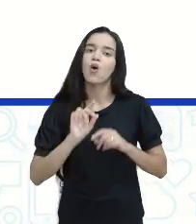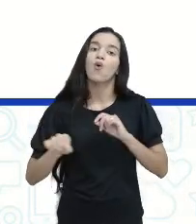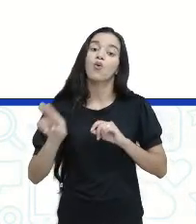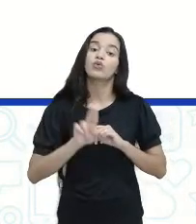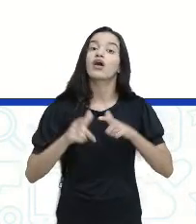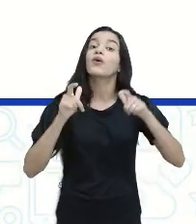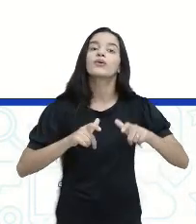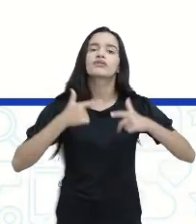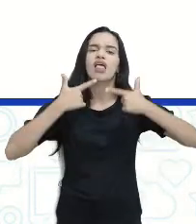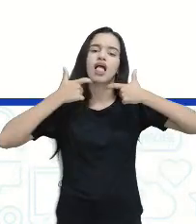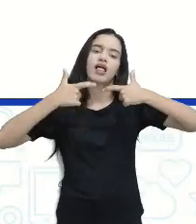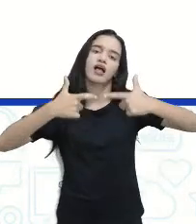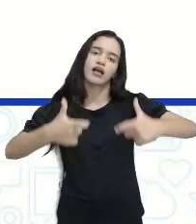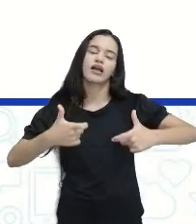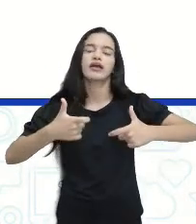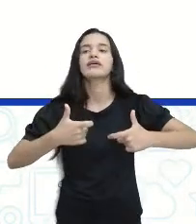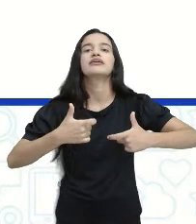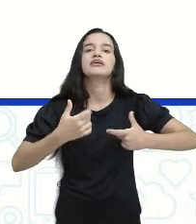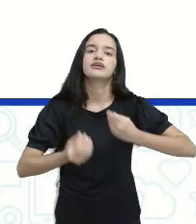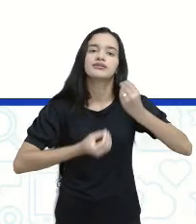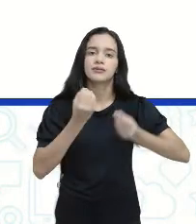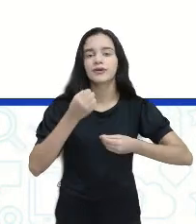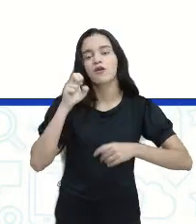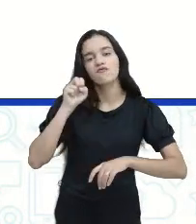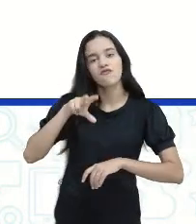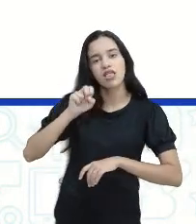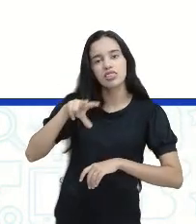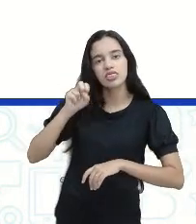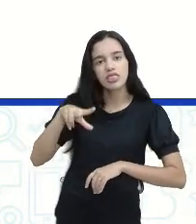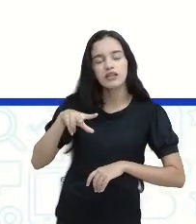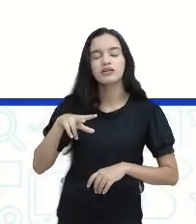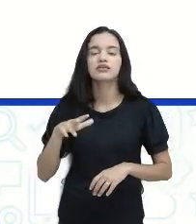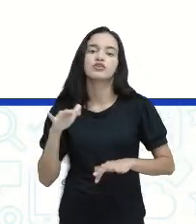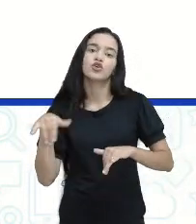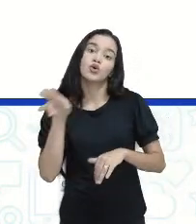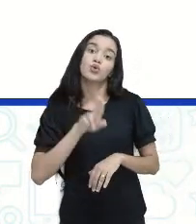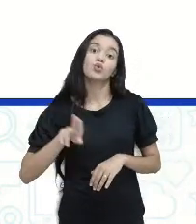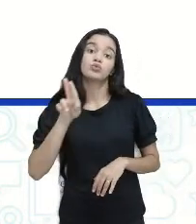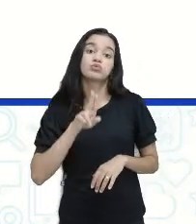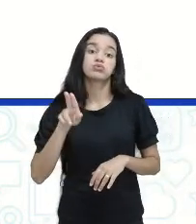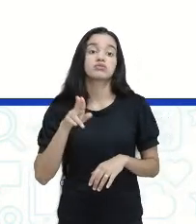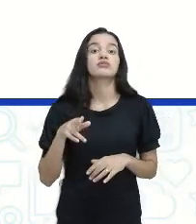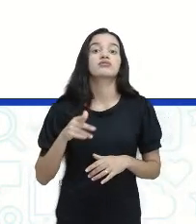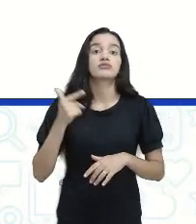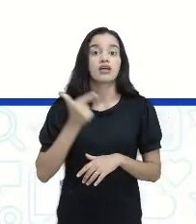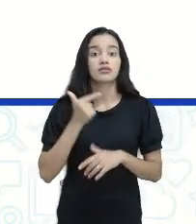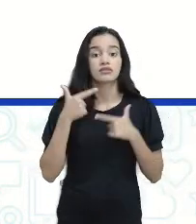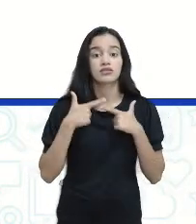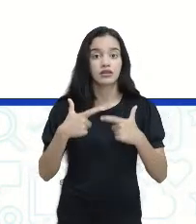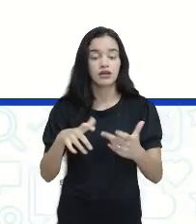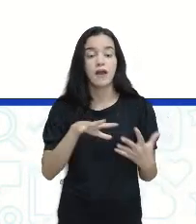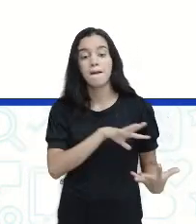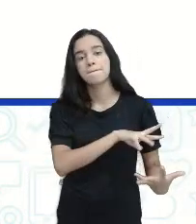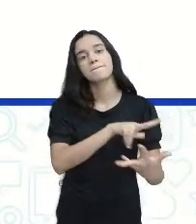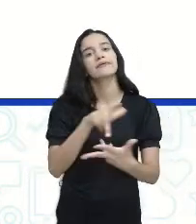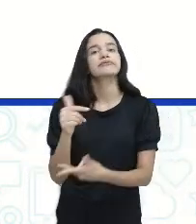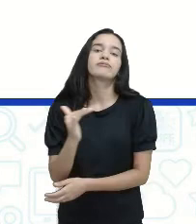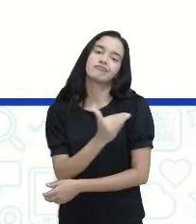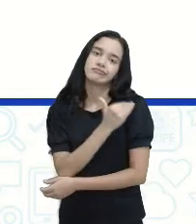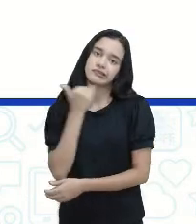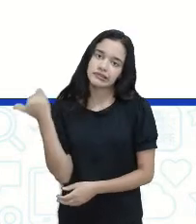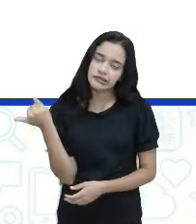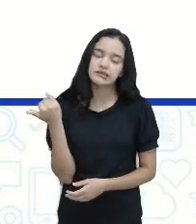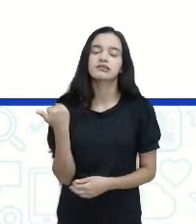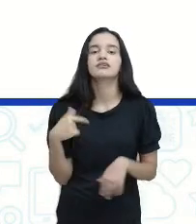Misturadinhos aí, formando gás cloro, por exemplo, como veneno na Segunda Guerra Mundial, tá? Muita gente, infelizmente, faleceu por conta disso,